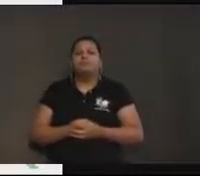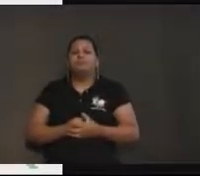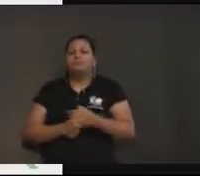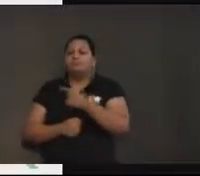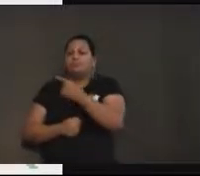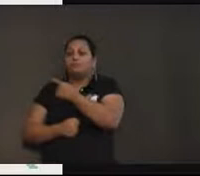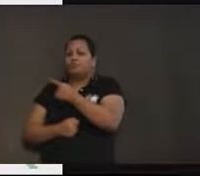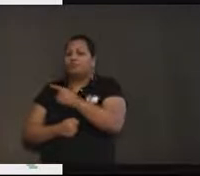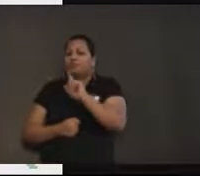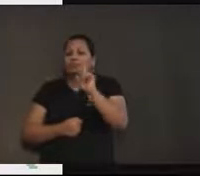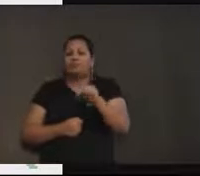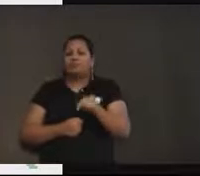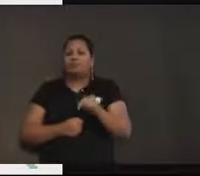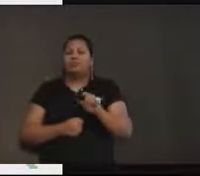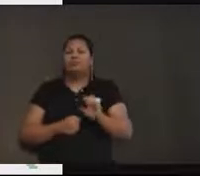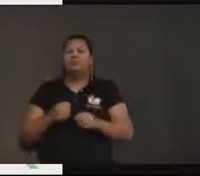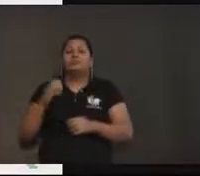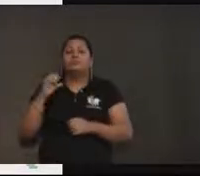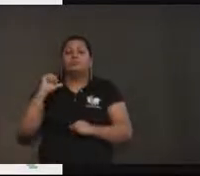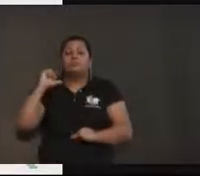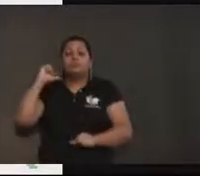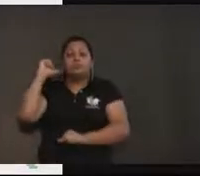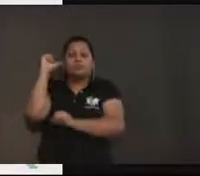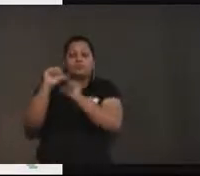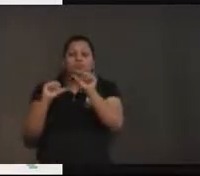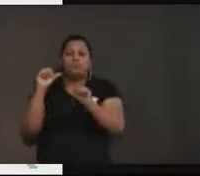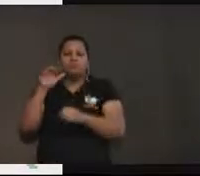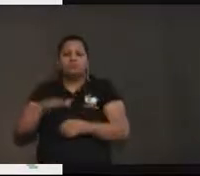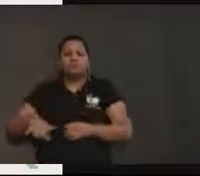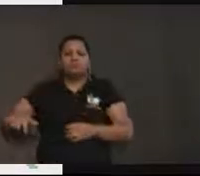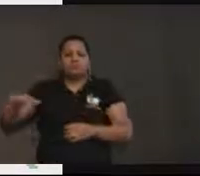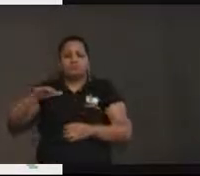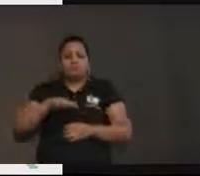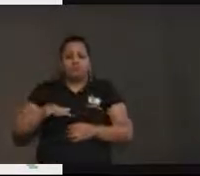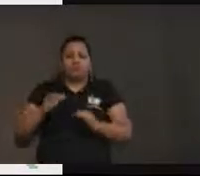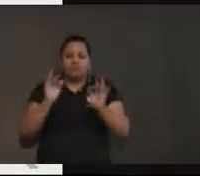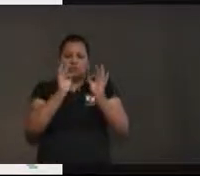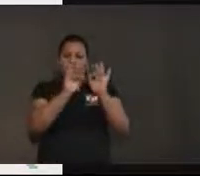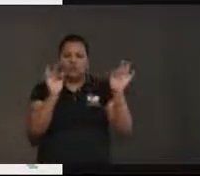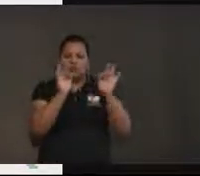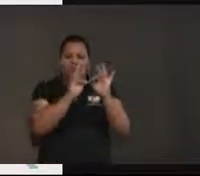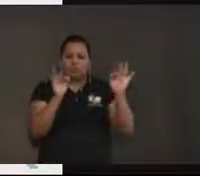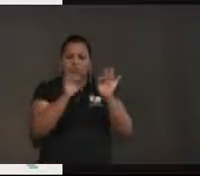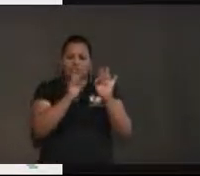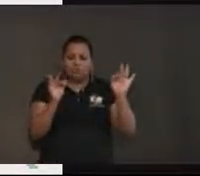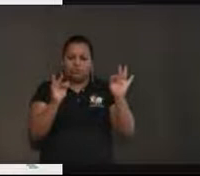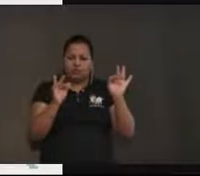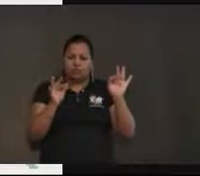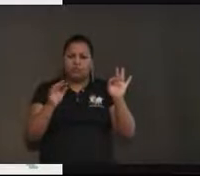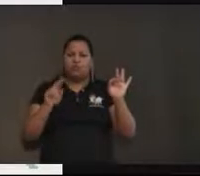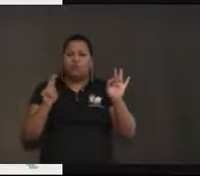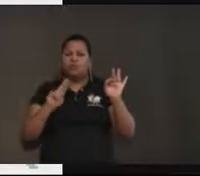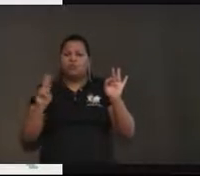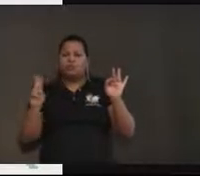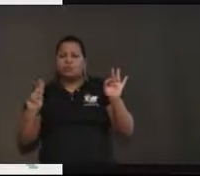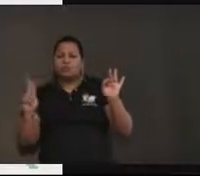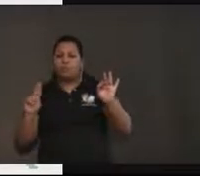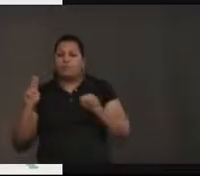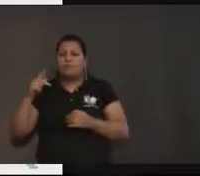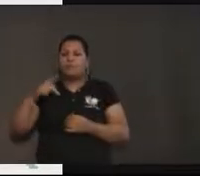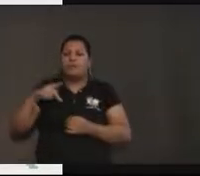É nesse espaço de funções então funcionar o satisfaz o que ele chamaram de condição para Leis meio se qualquer